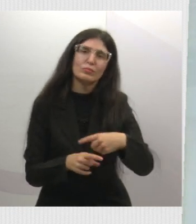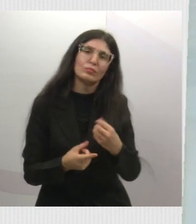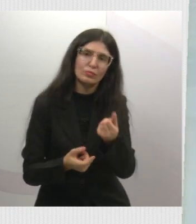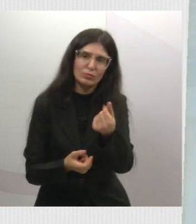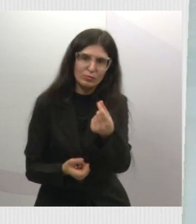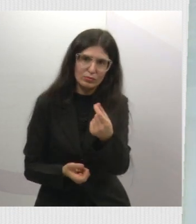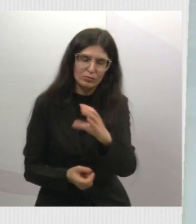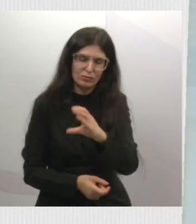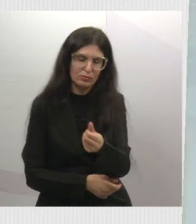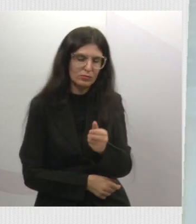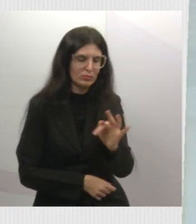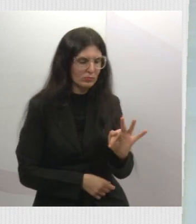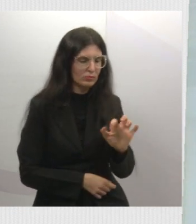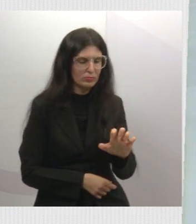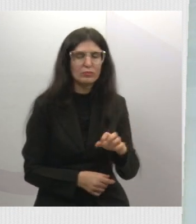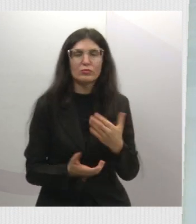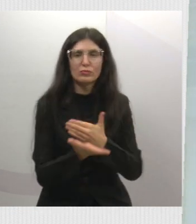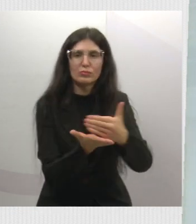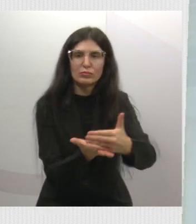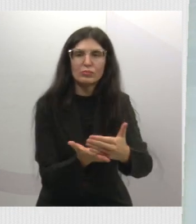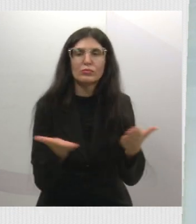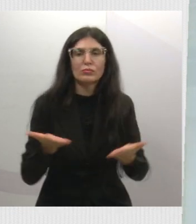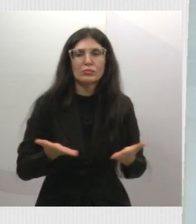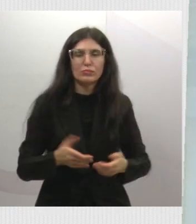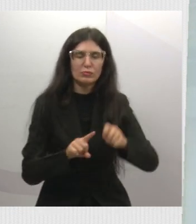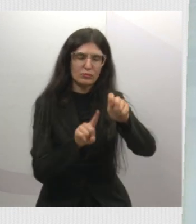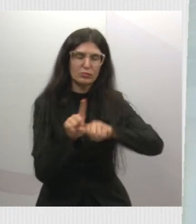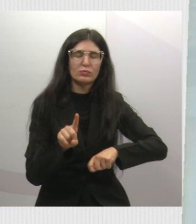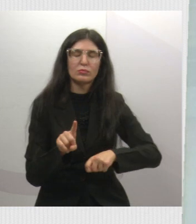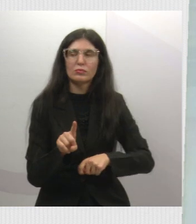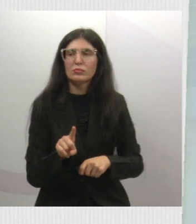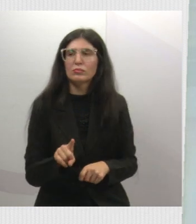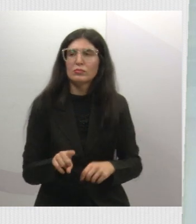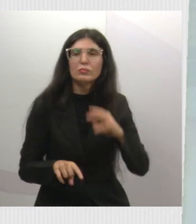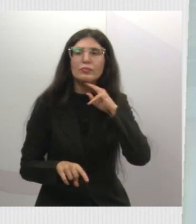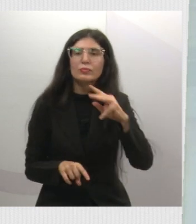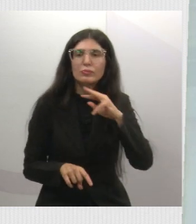por isso ainda uma discrepância grande do valor.